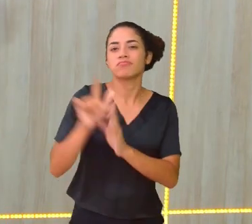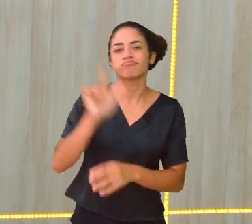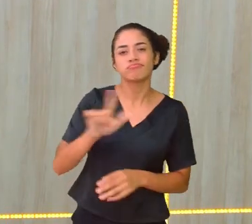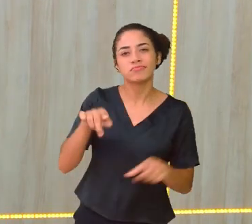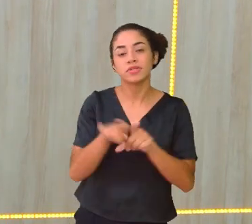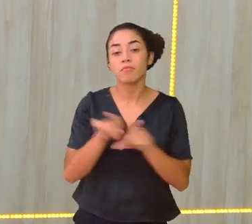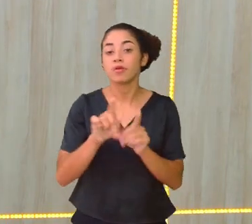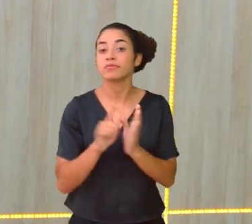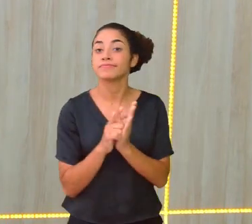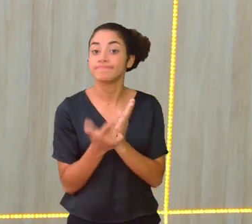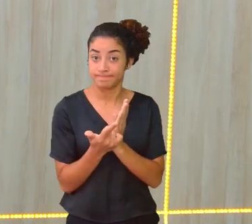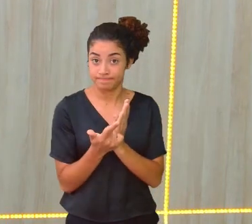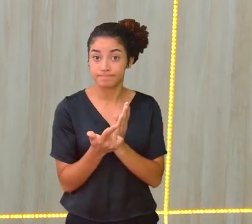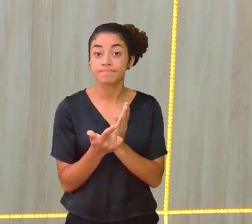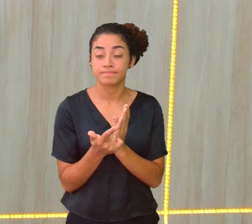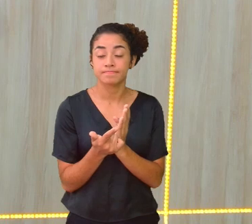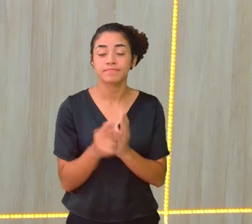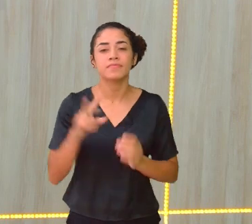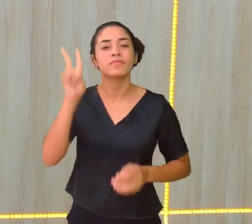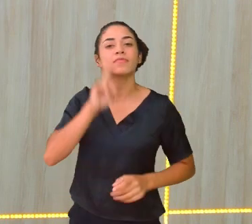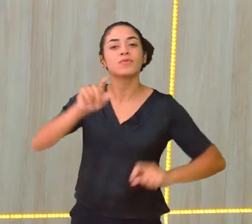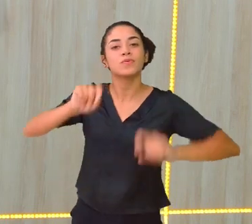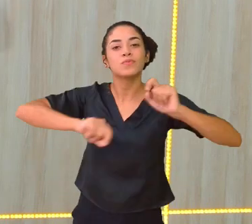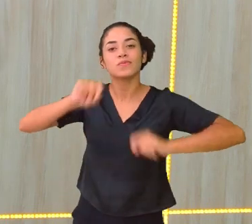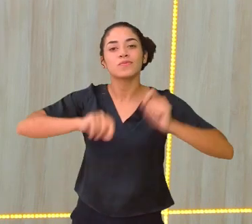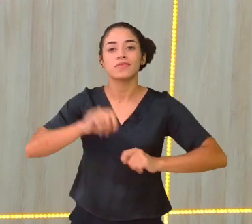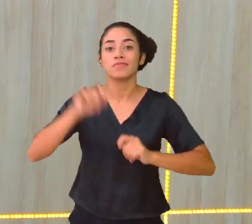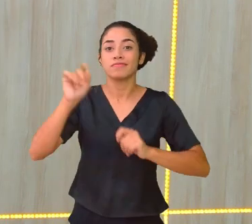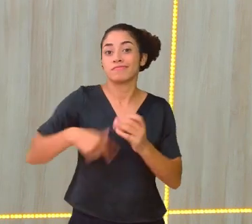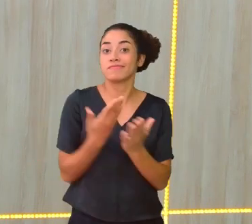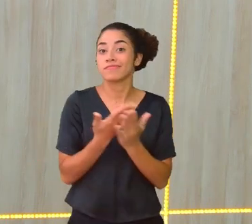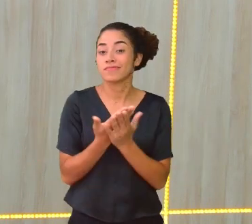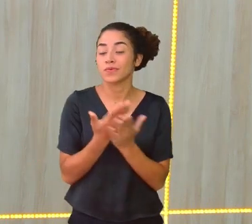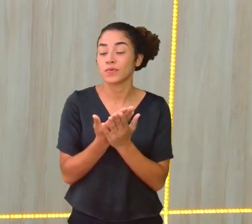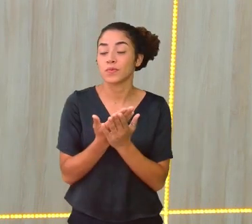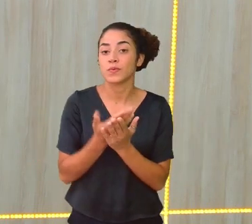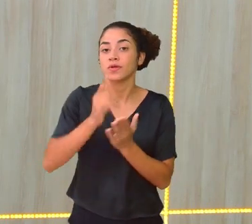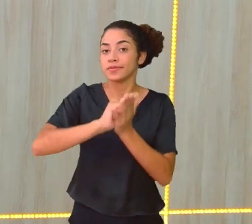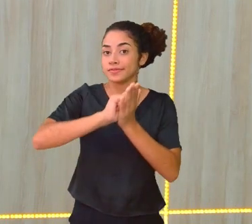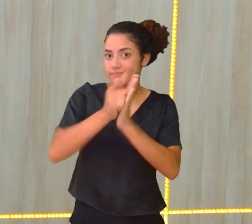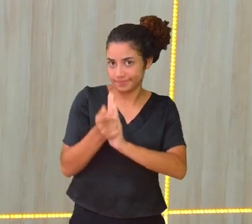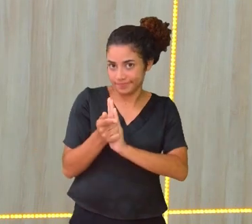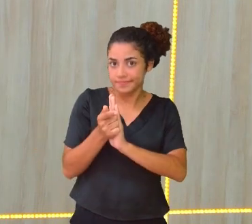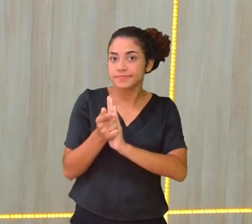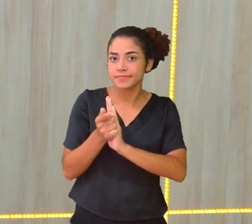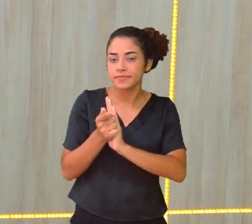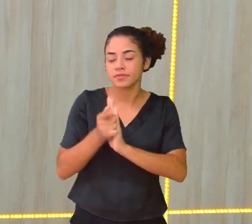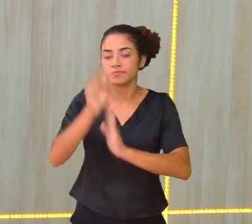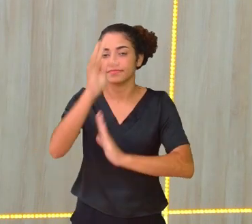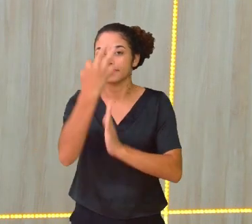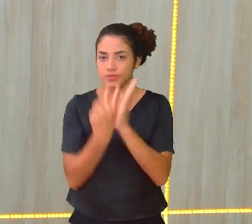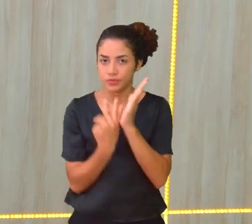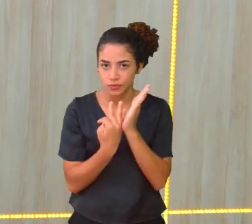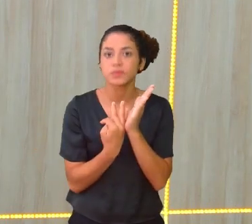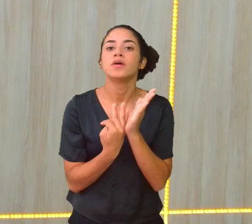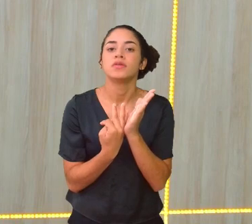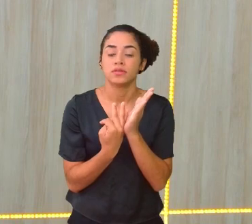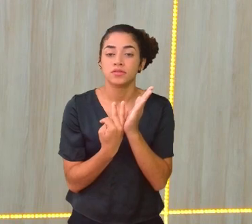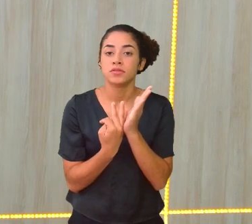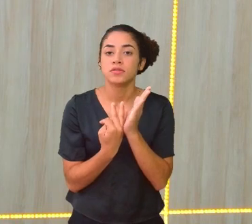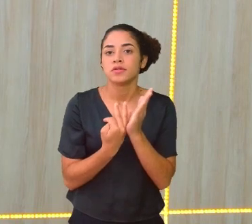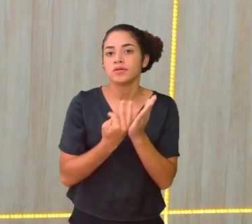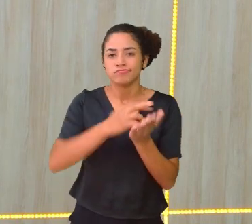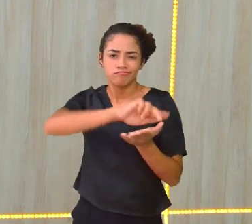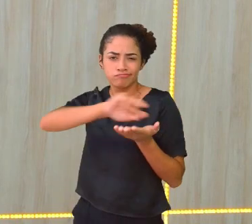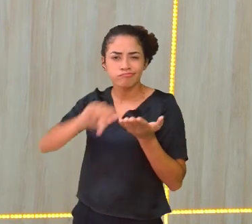gêneros jornalísticos. Lembrando que o estudo de gênero, né, de gêneros textuais e